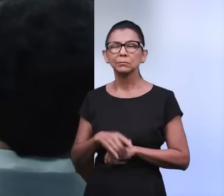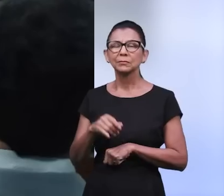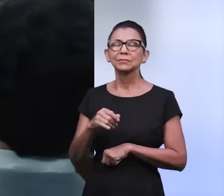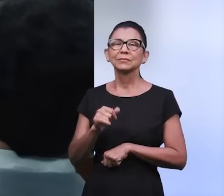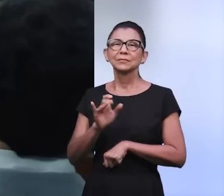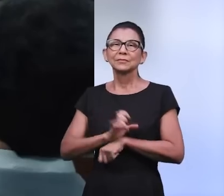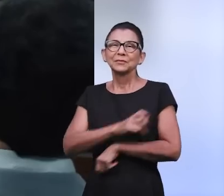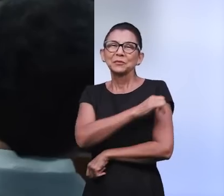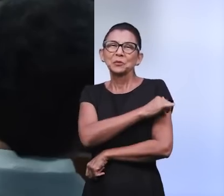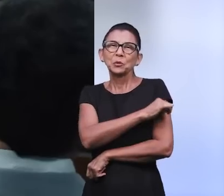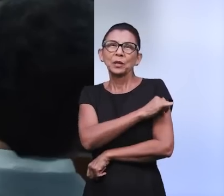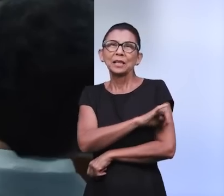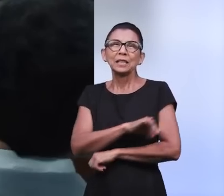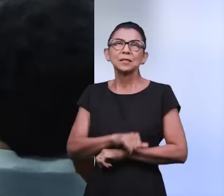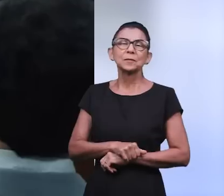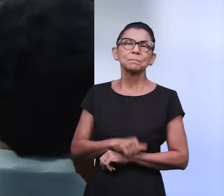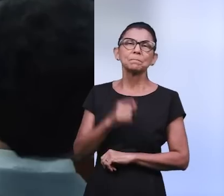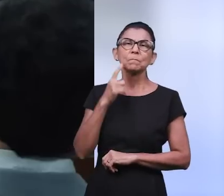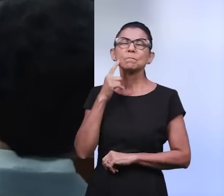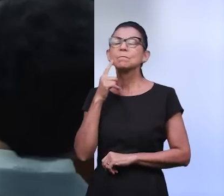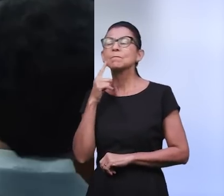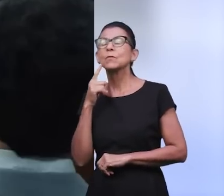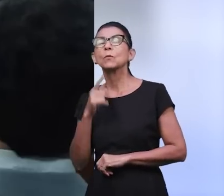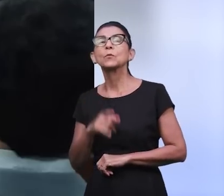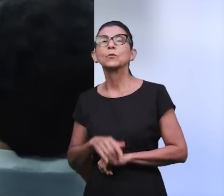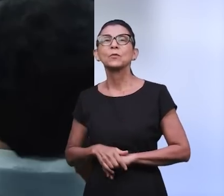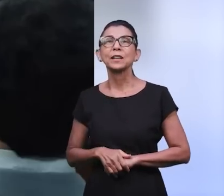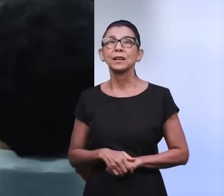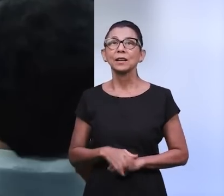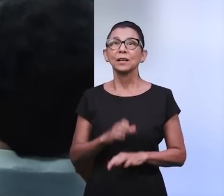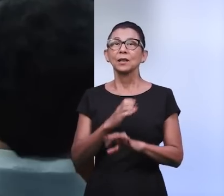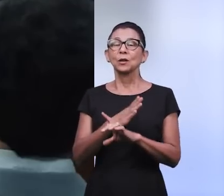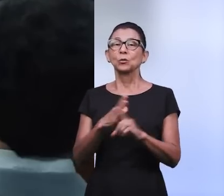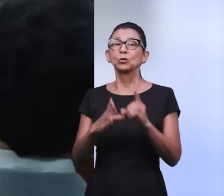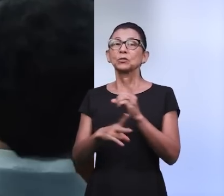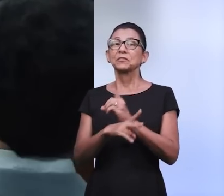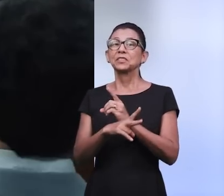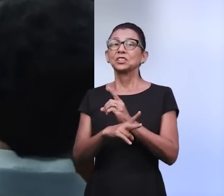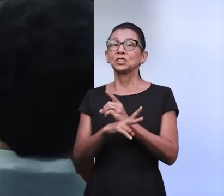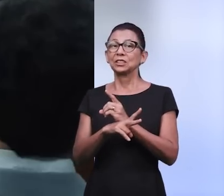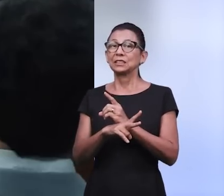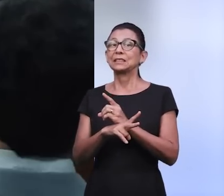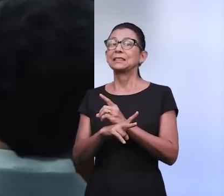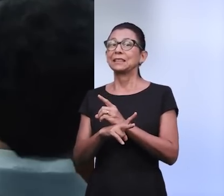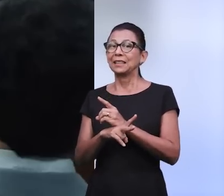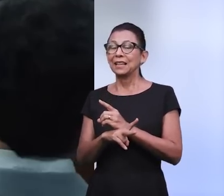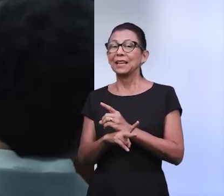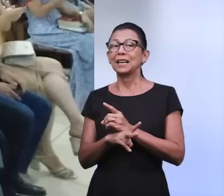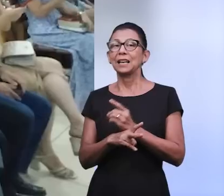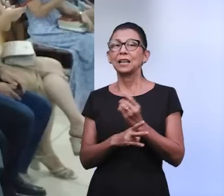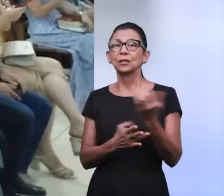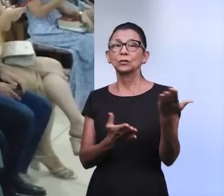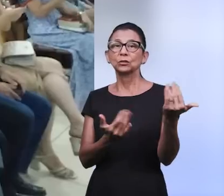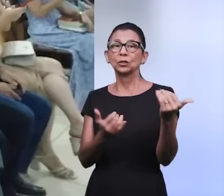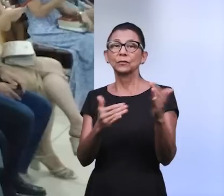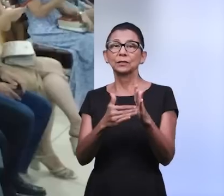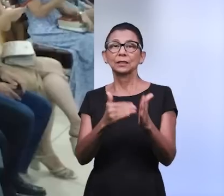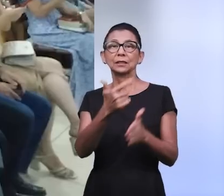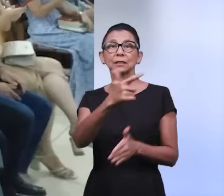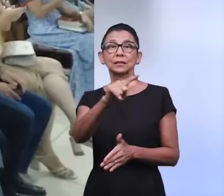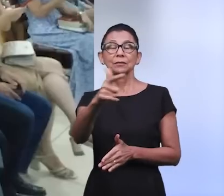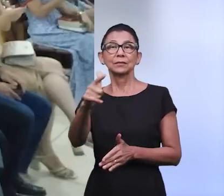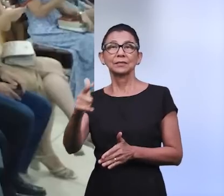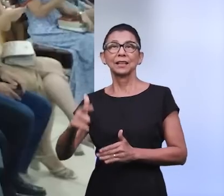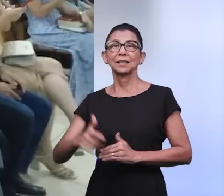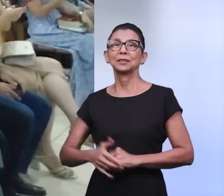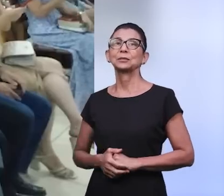em Mutondo. Ali, Mutondo, no estado do Rio de Janeiro, uma vigília foi realizada com a participação dos jovens do Evangelho Sem